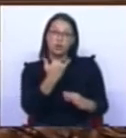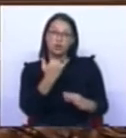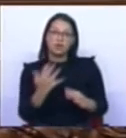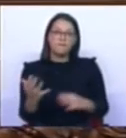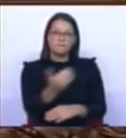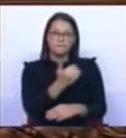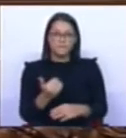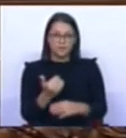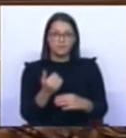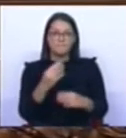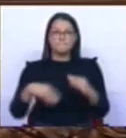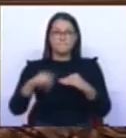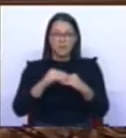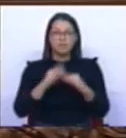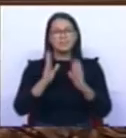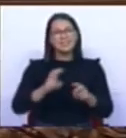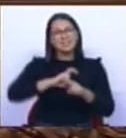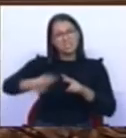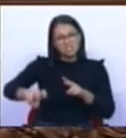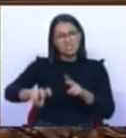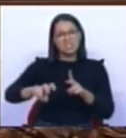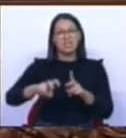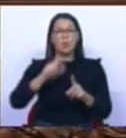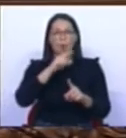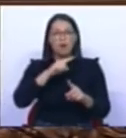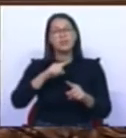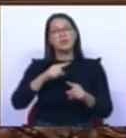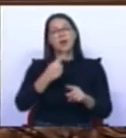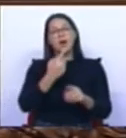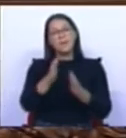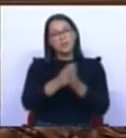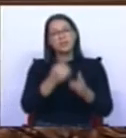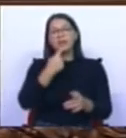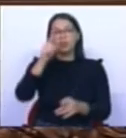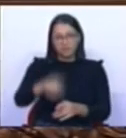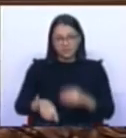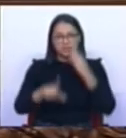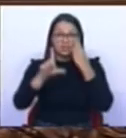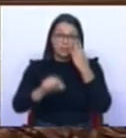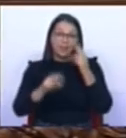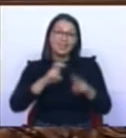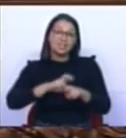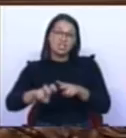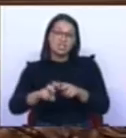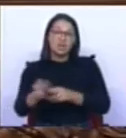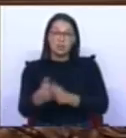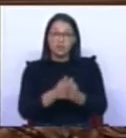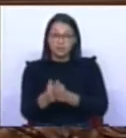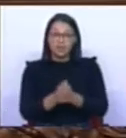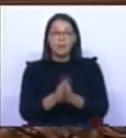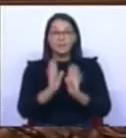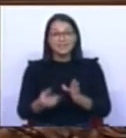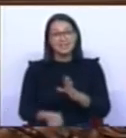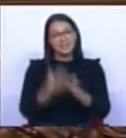também desenvolver fontes de energia renováveis e sustentáveis, assim como apostar na eficiência energética, mas sobretudo precisa de